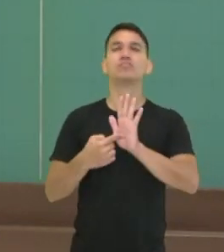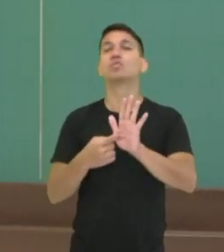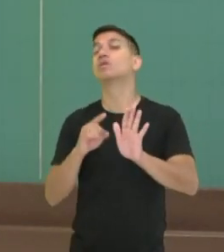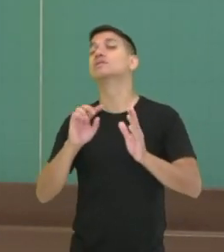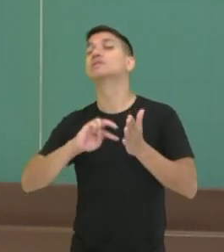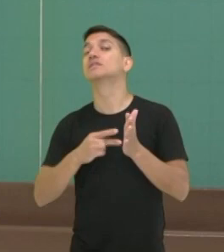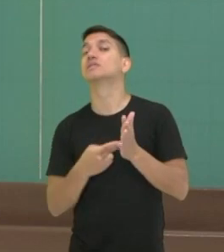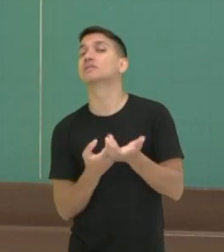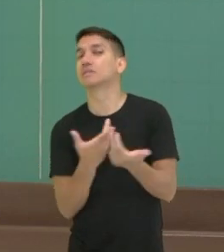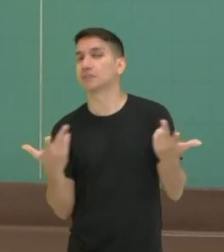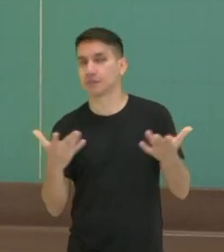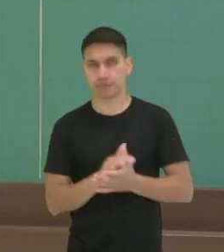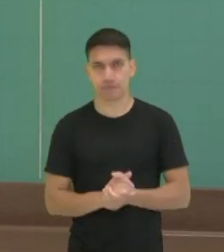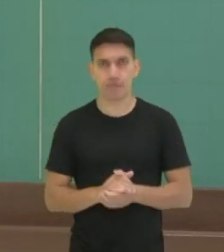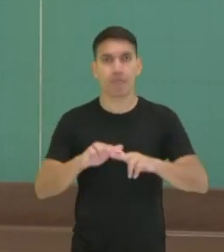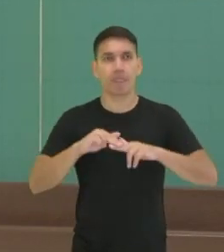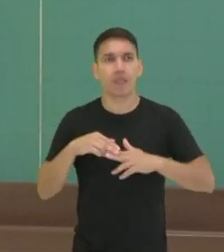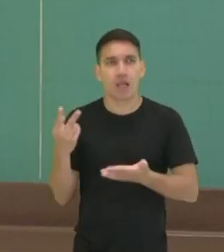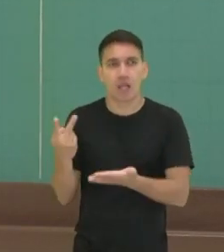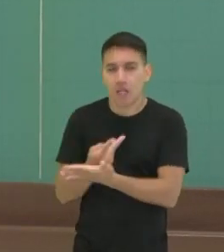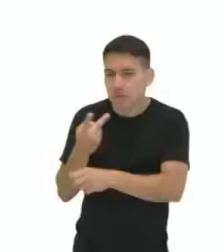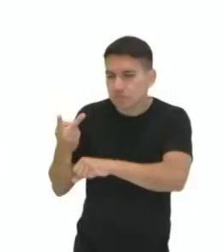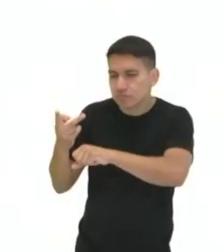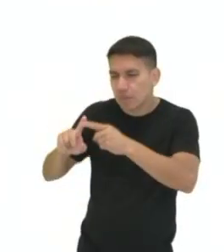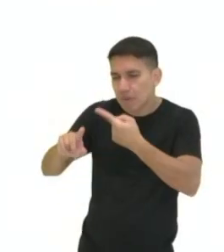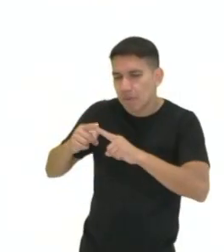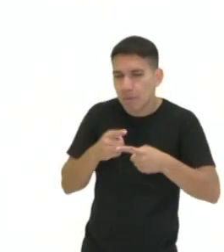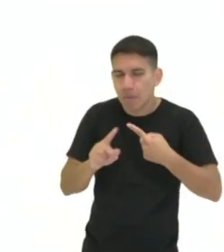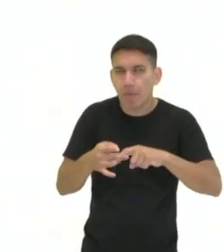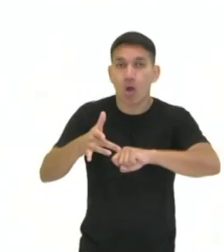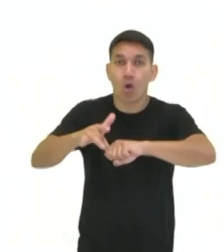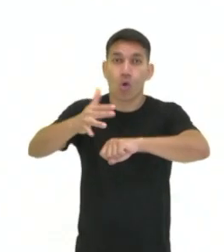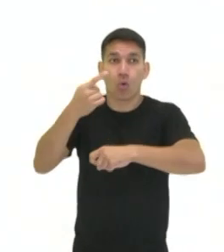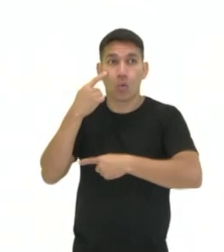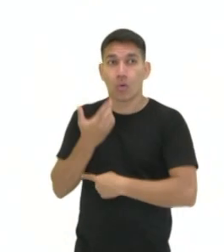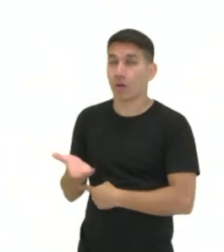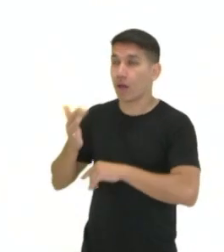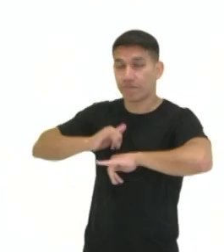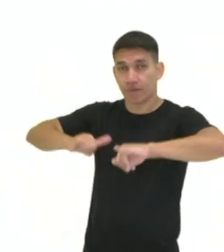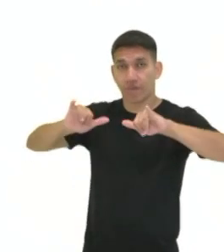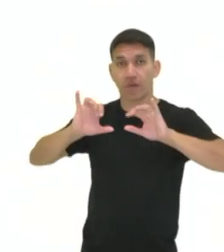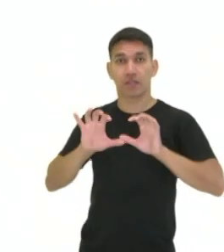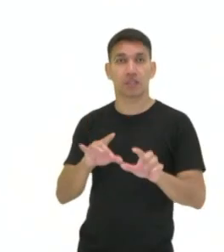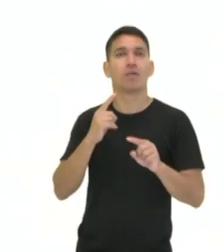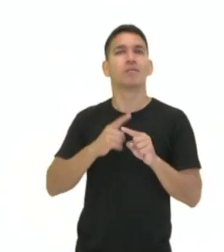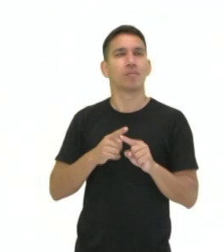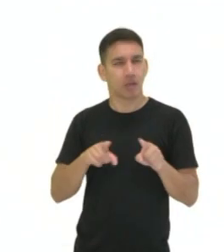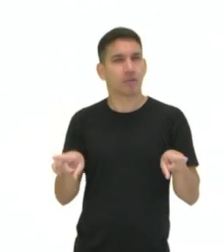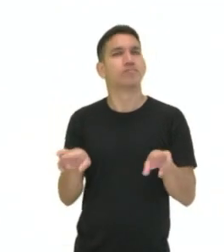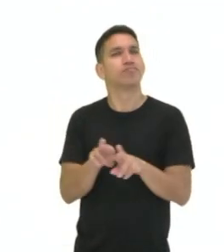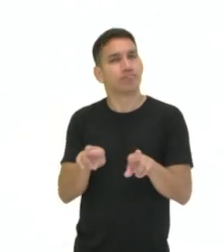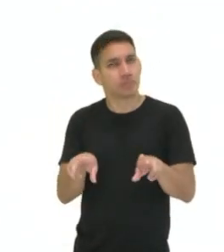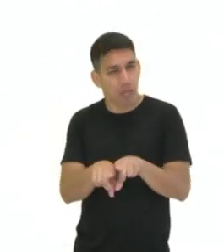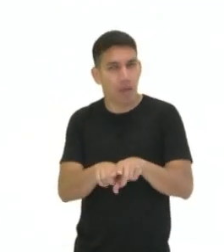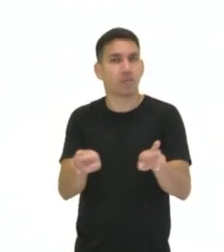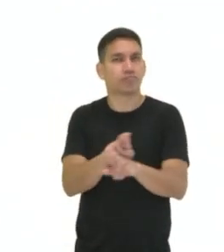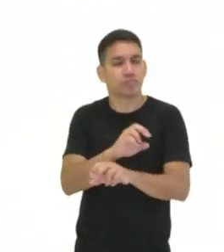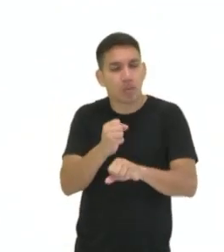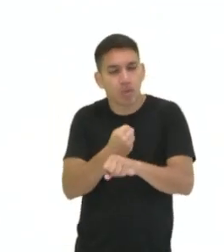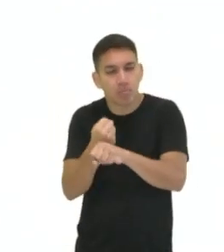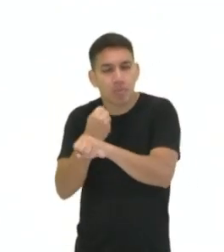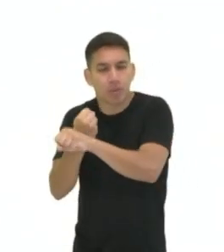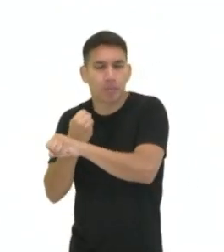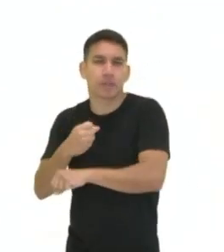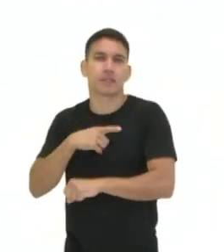coisa. E o trabalho em ouro, que é esse trabalho que está sendo falado, ele foi muito divulgado porque nós temos alguma coisa também de escultura. Então